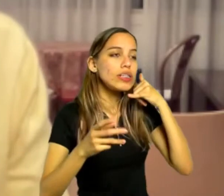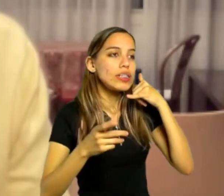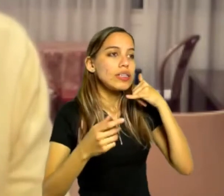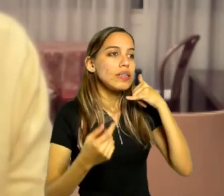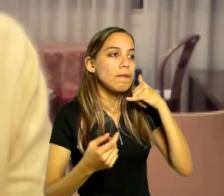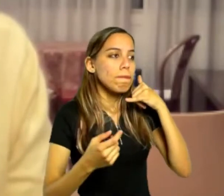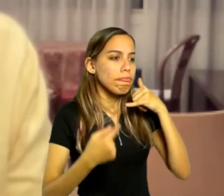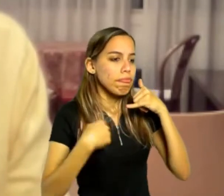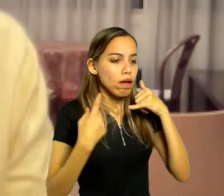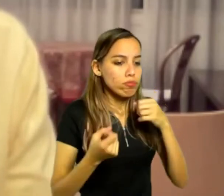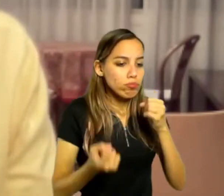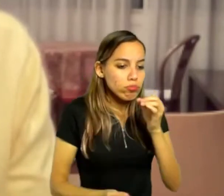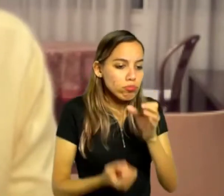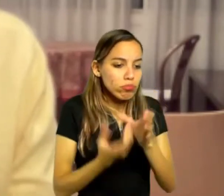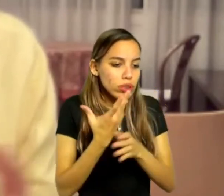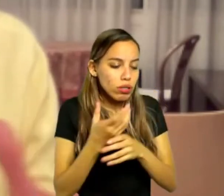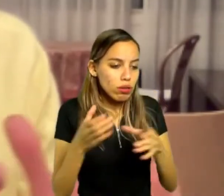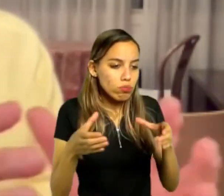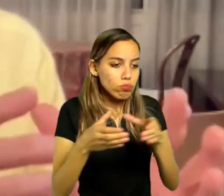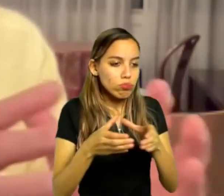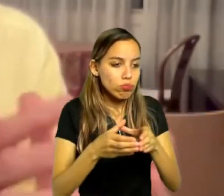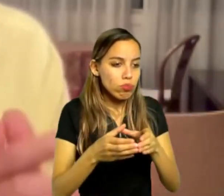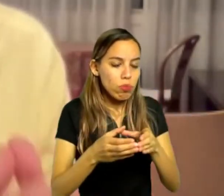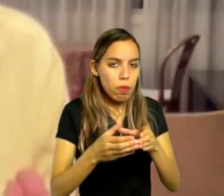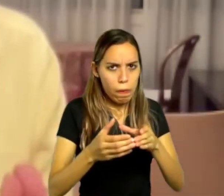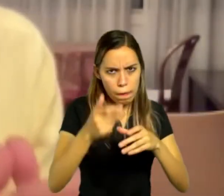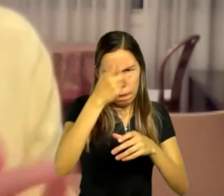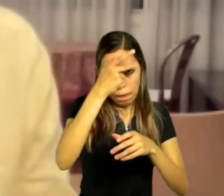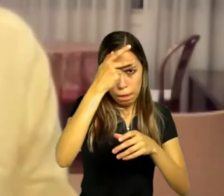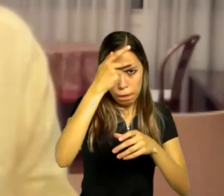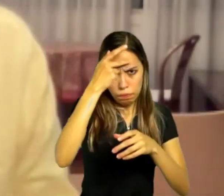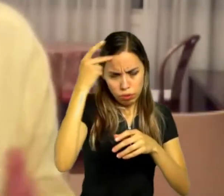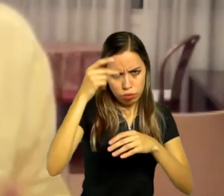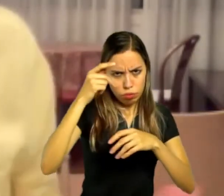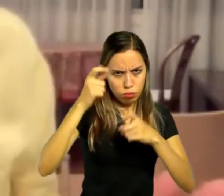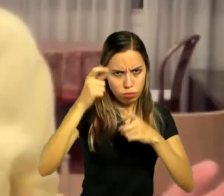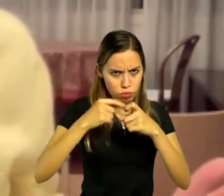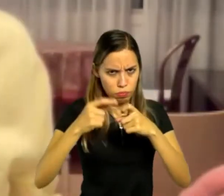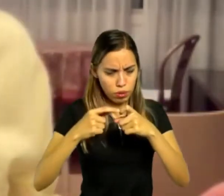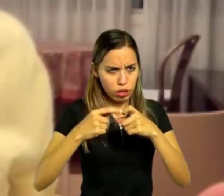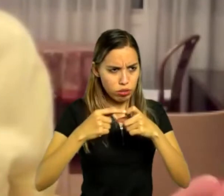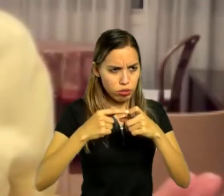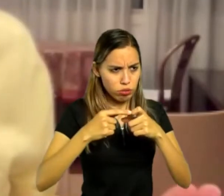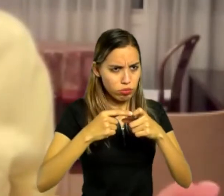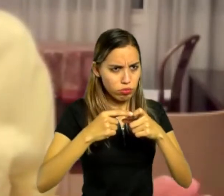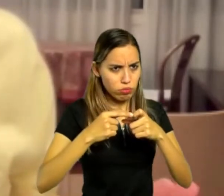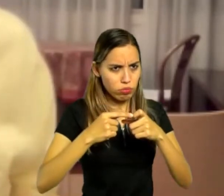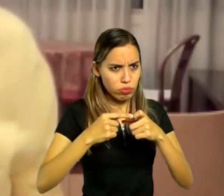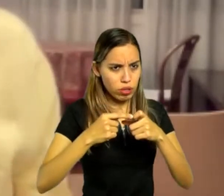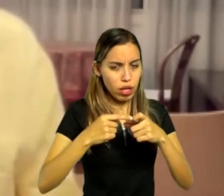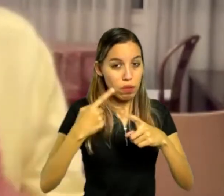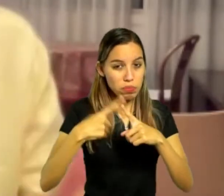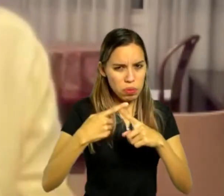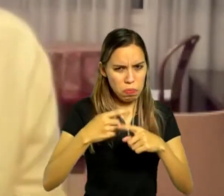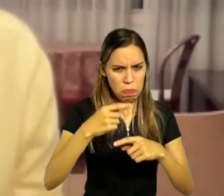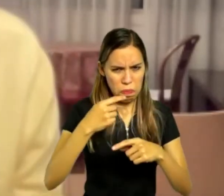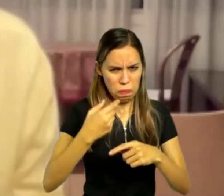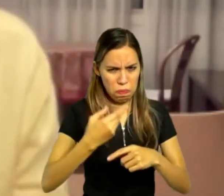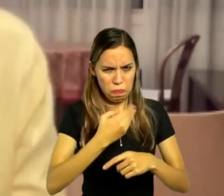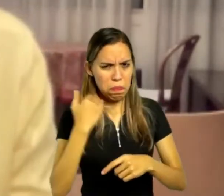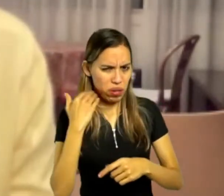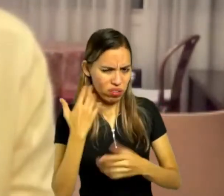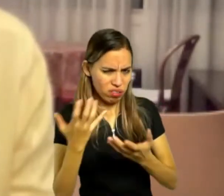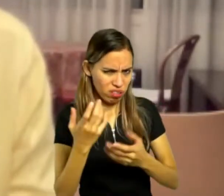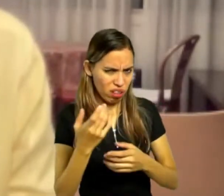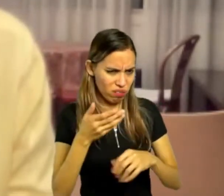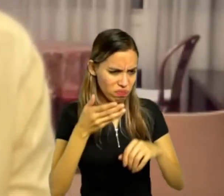de profissionais para destinar esse dinheiro. O banco não quer se meter nisso, nós não temos condição técnica